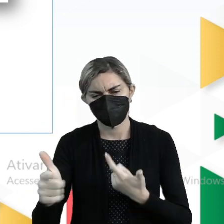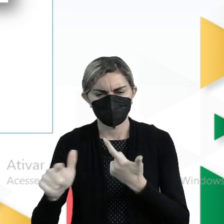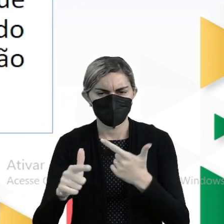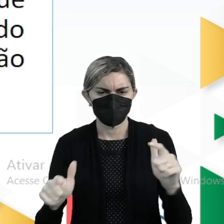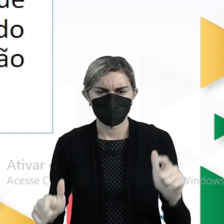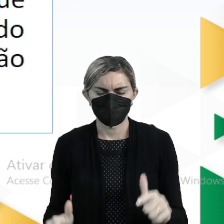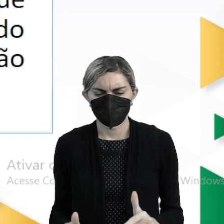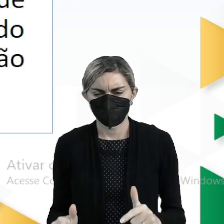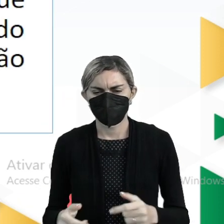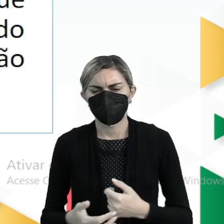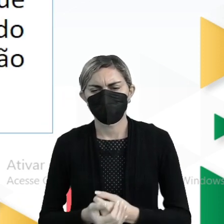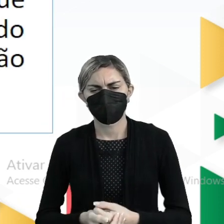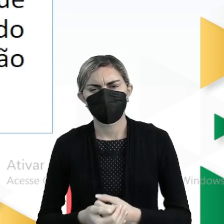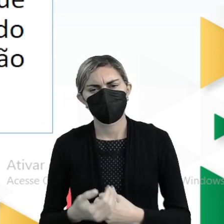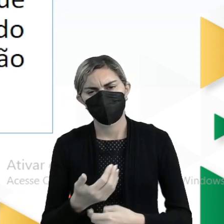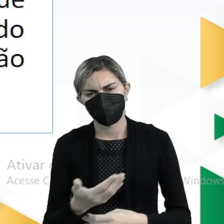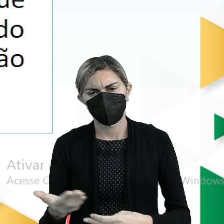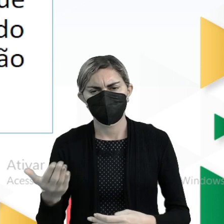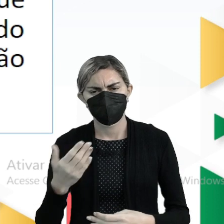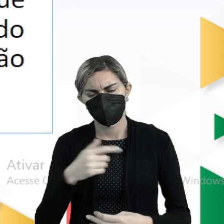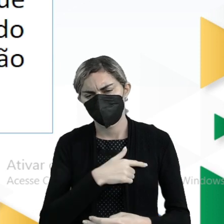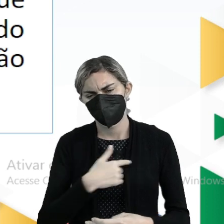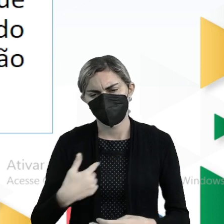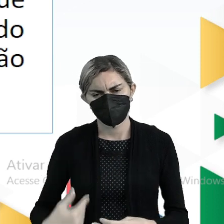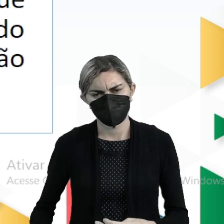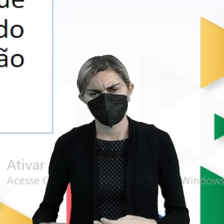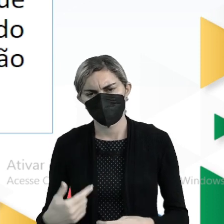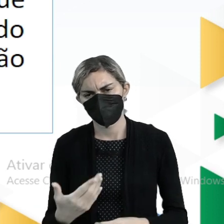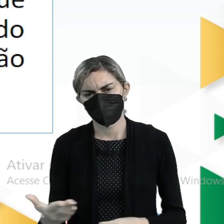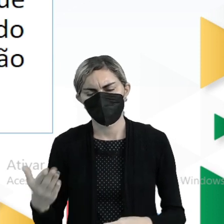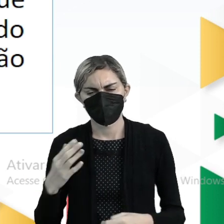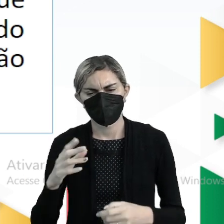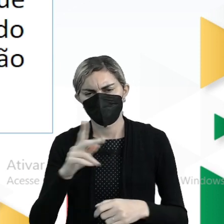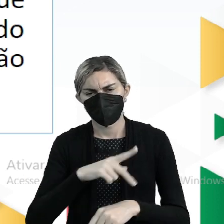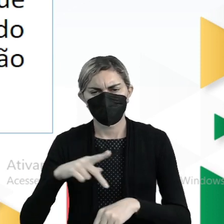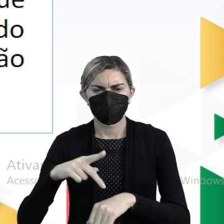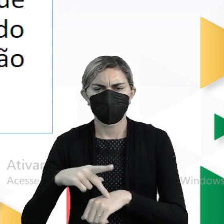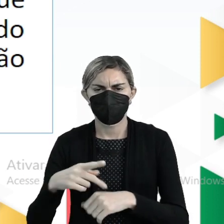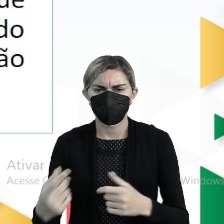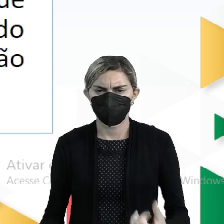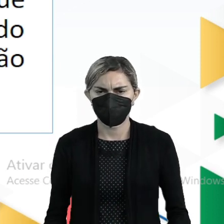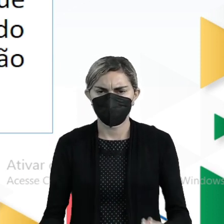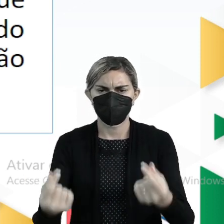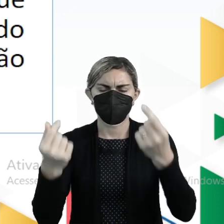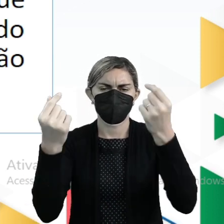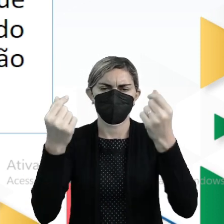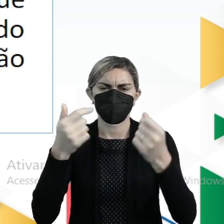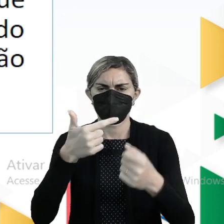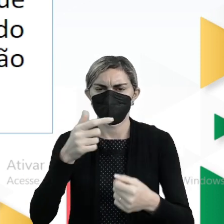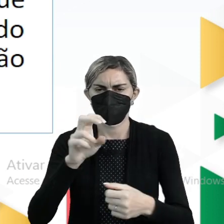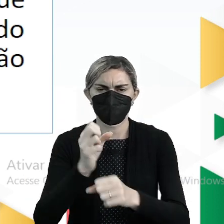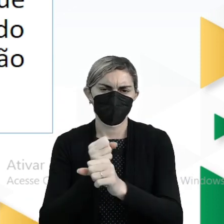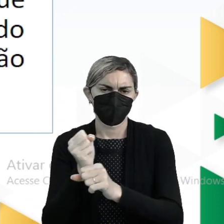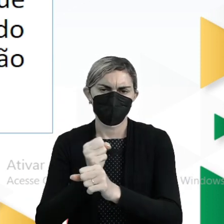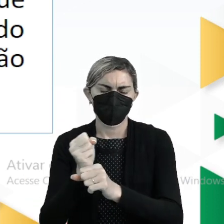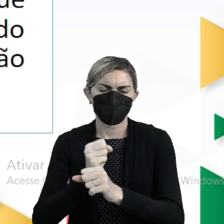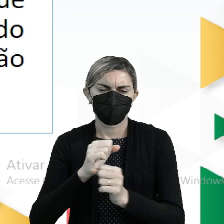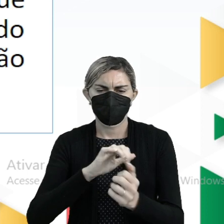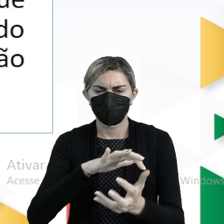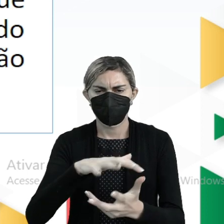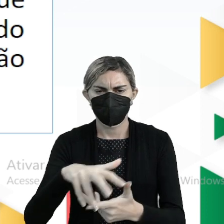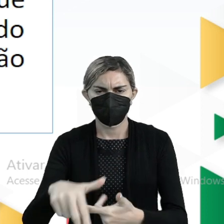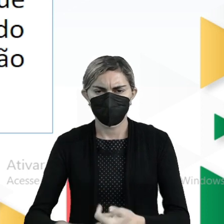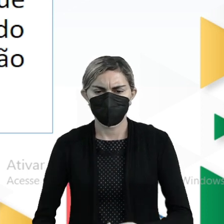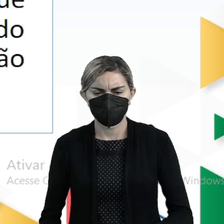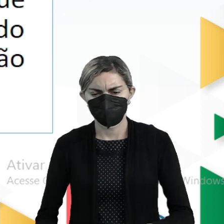eles. A China, por exemplo, ela é uma nação com o maior crescimento econômico dos últimos 25 anos no mundo, com a média